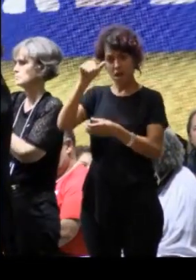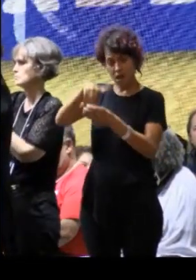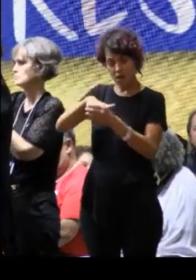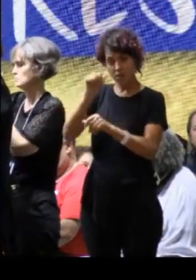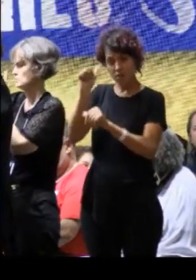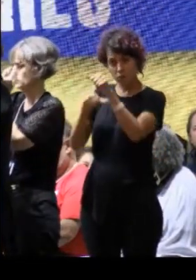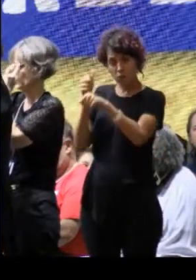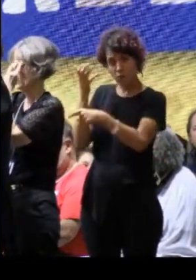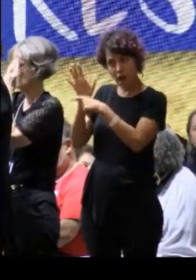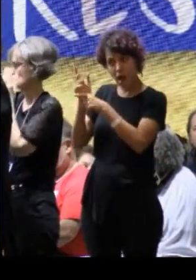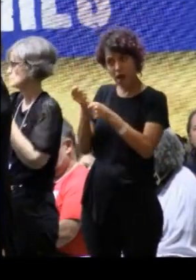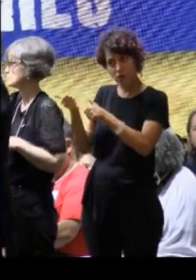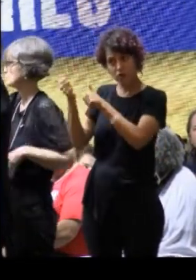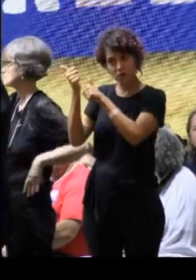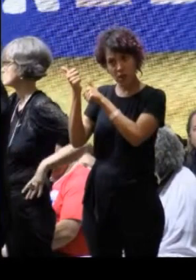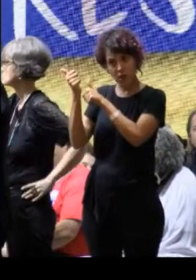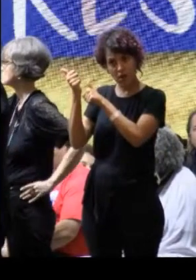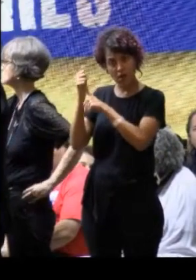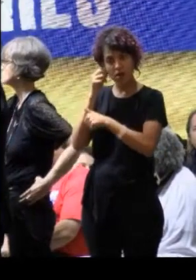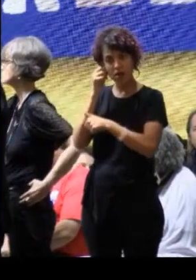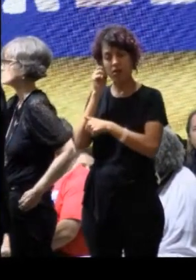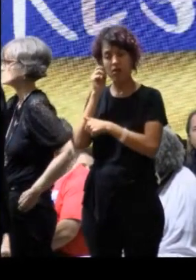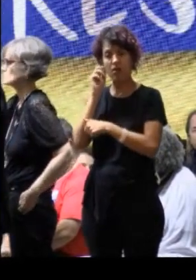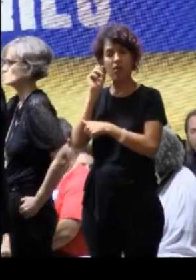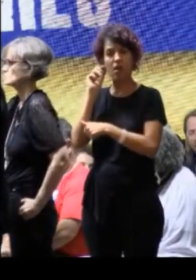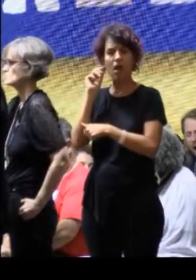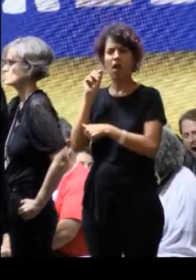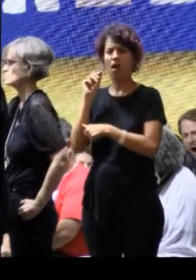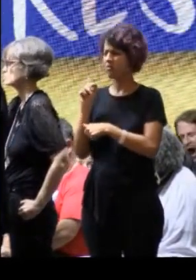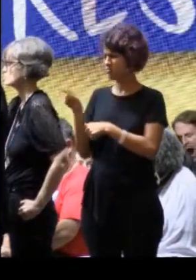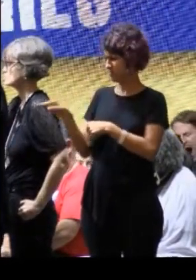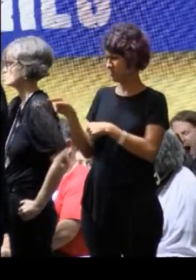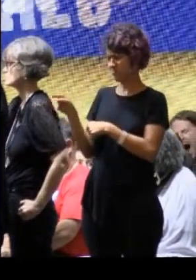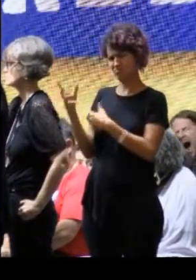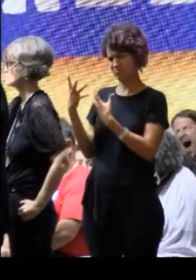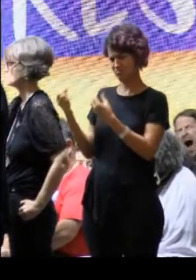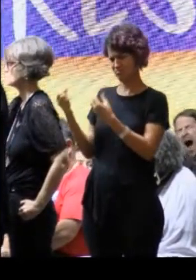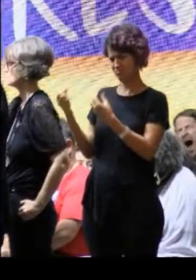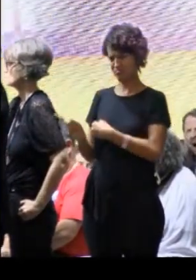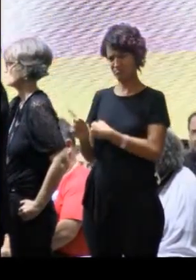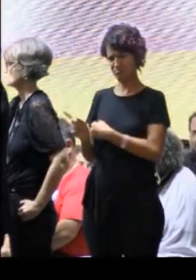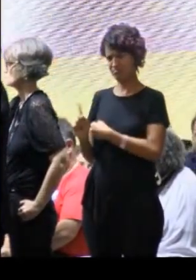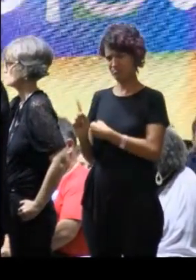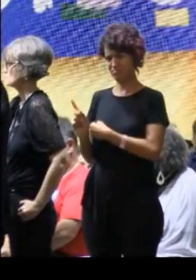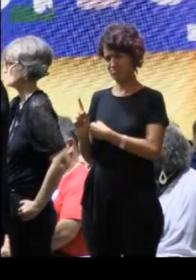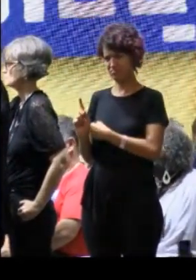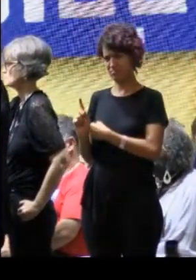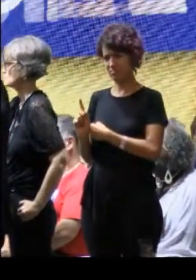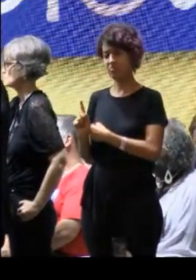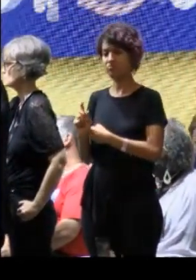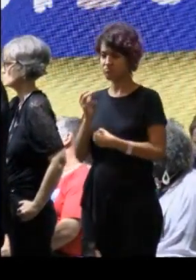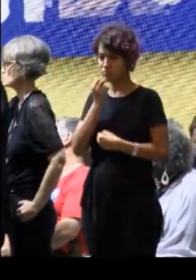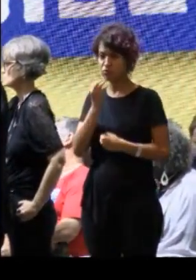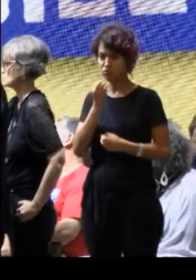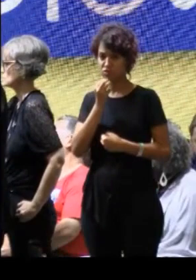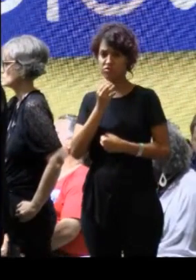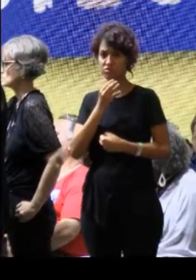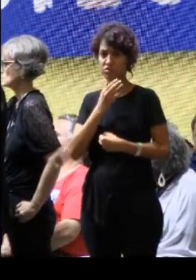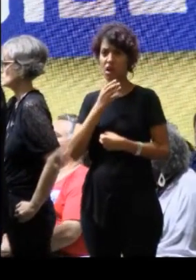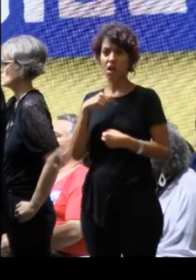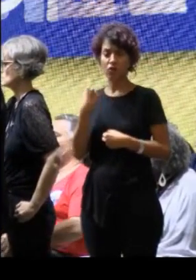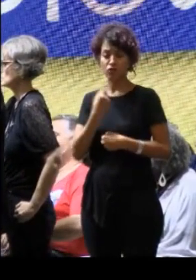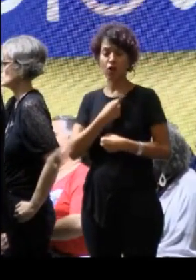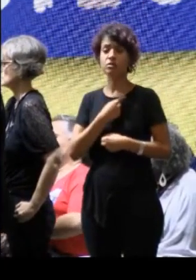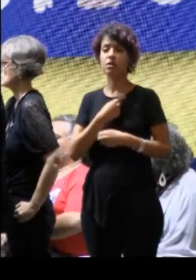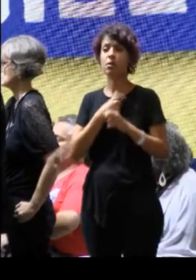em benefício próprio. Nós rejeitamos essa ideia, mesmo gozando de uma aprovação que nenhum outro